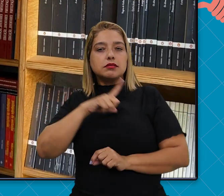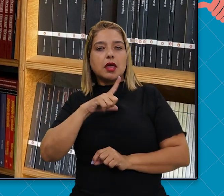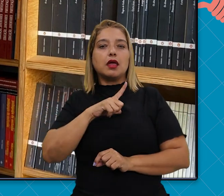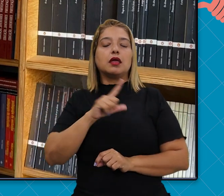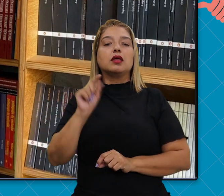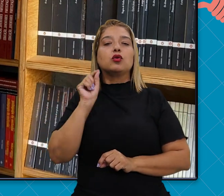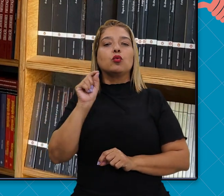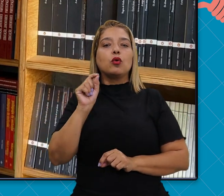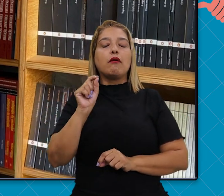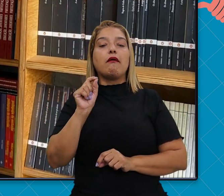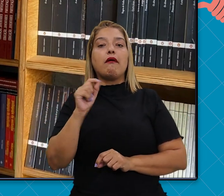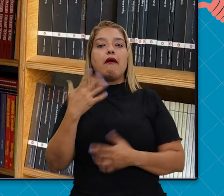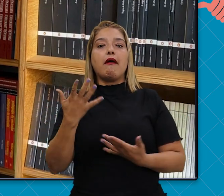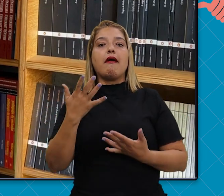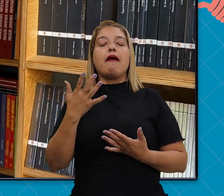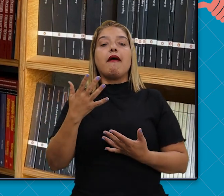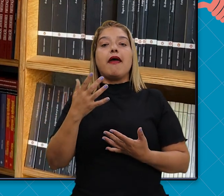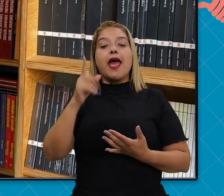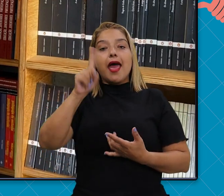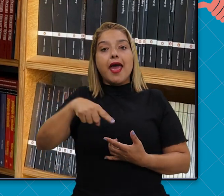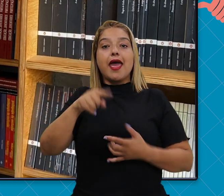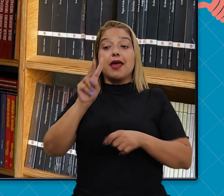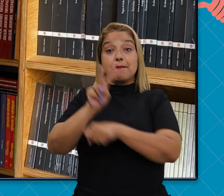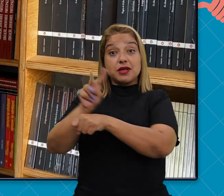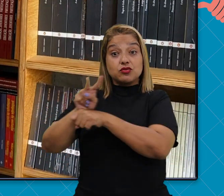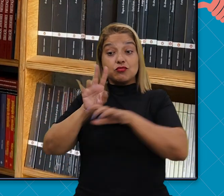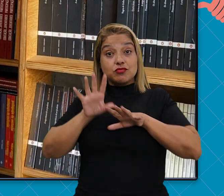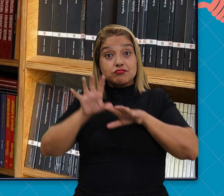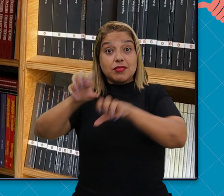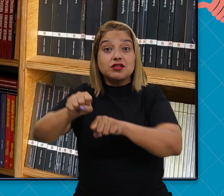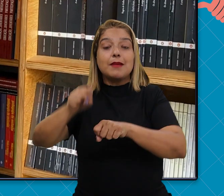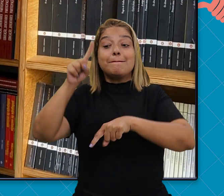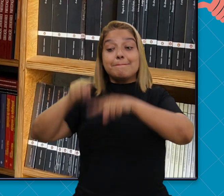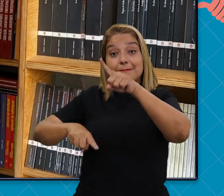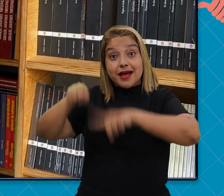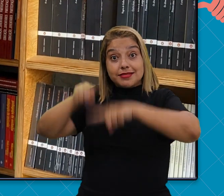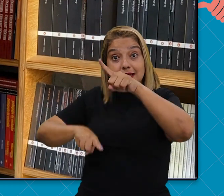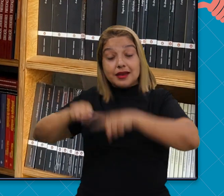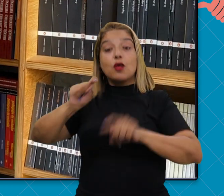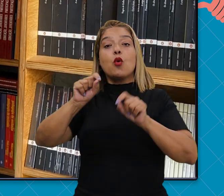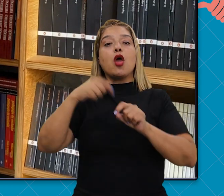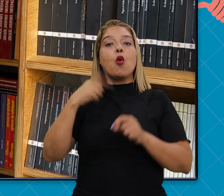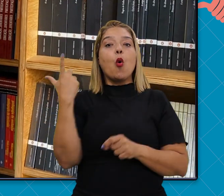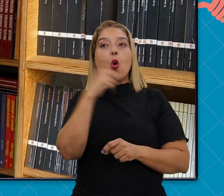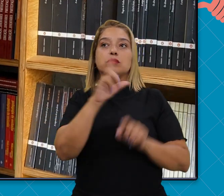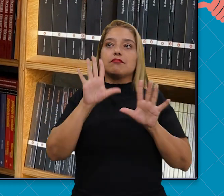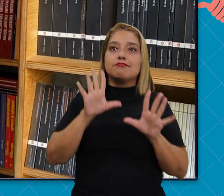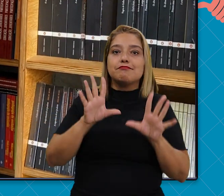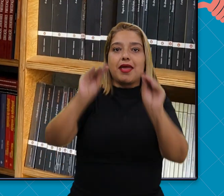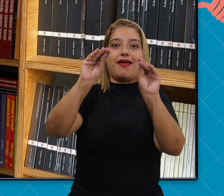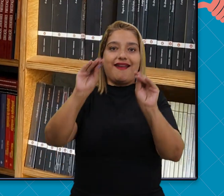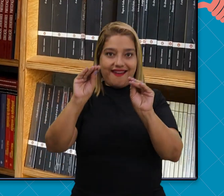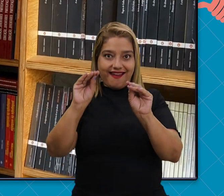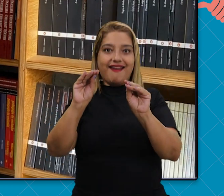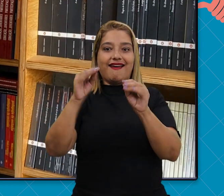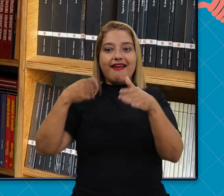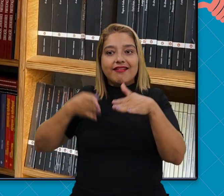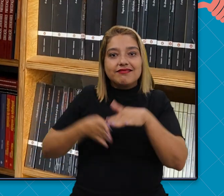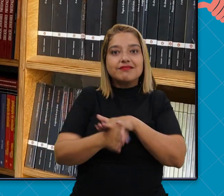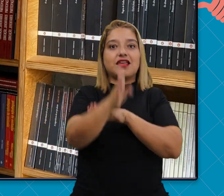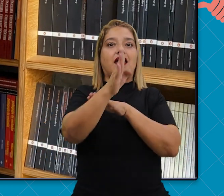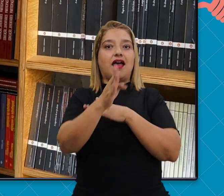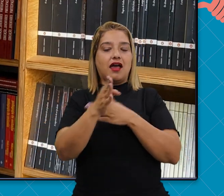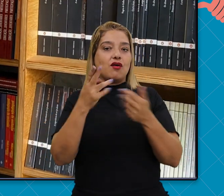denominados patrimônios culturais materiais, porque eles são físicos, nós podemos tocá-los, né? Todo